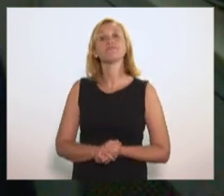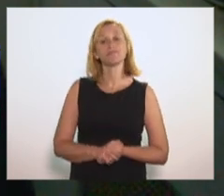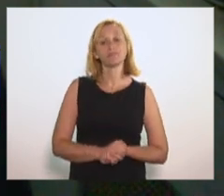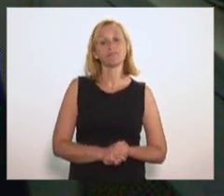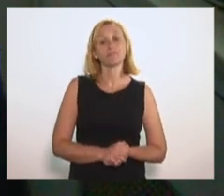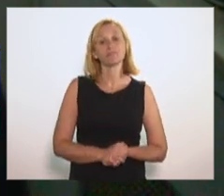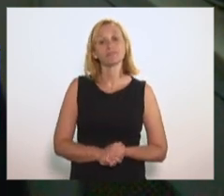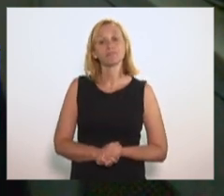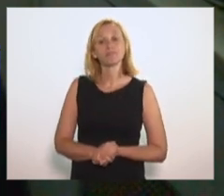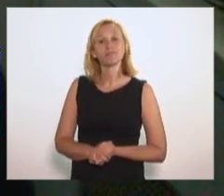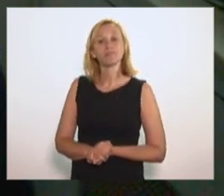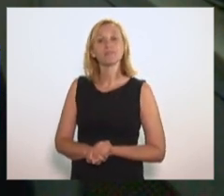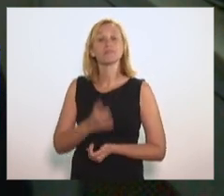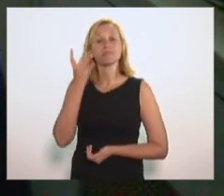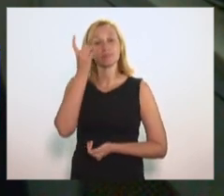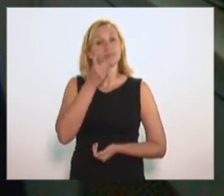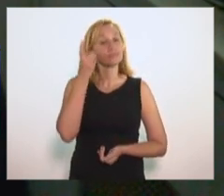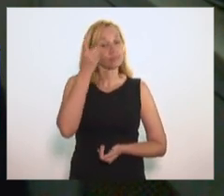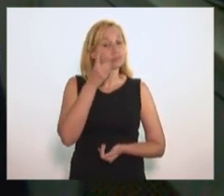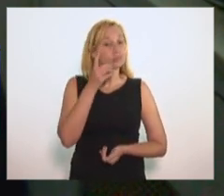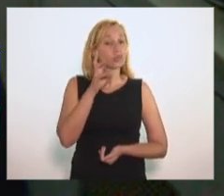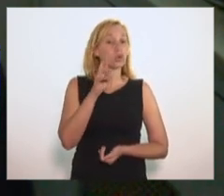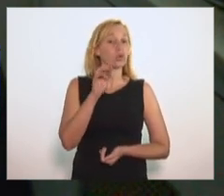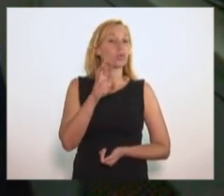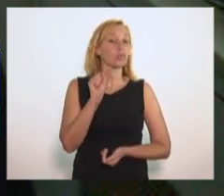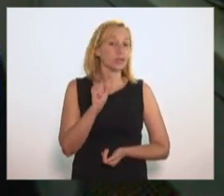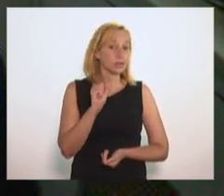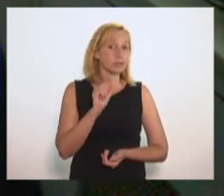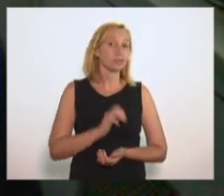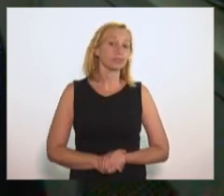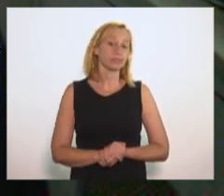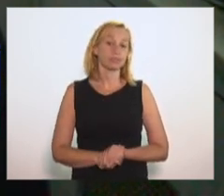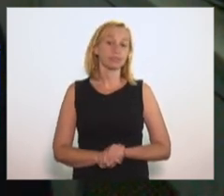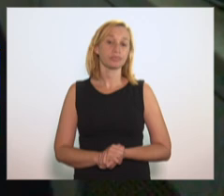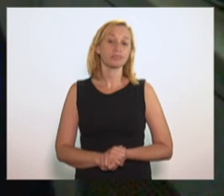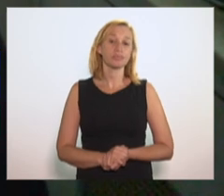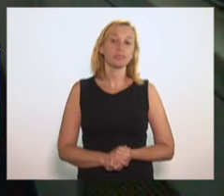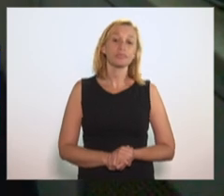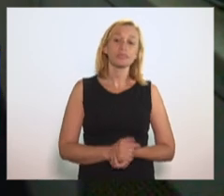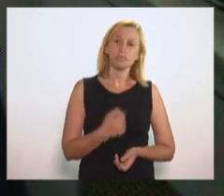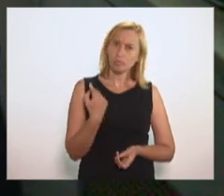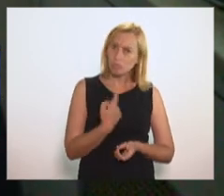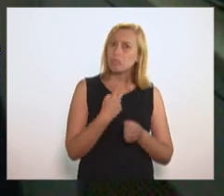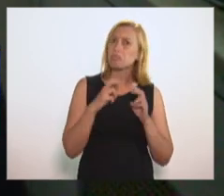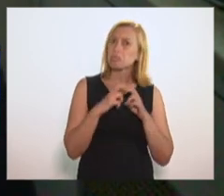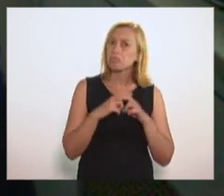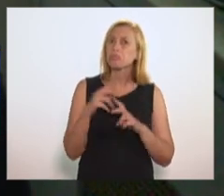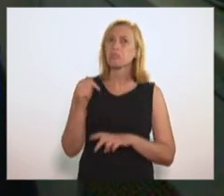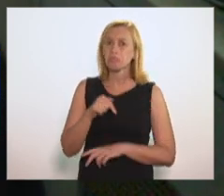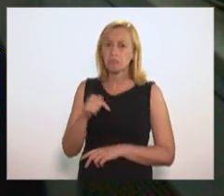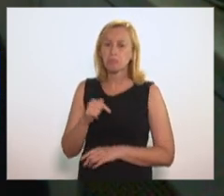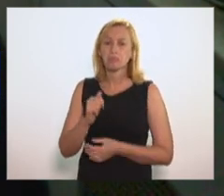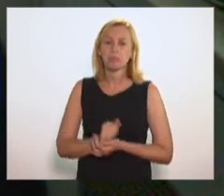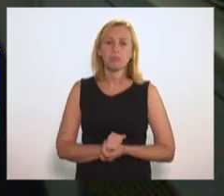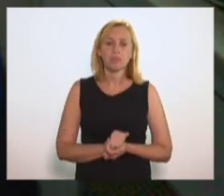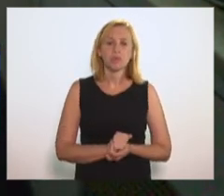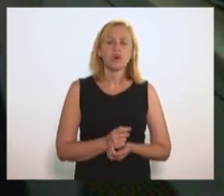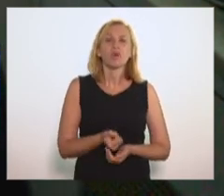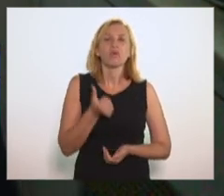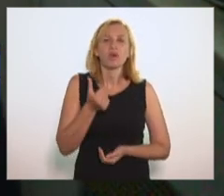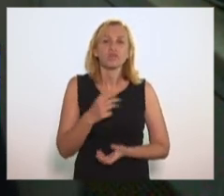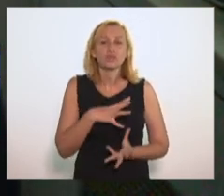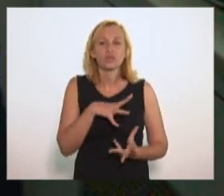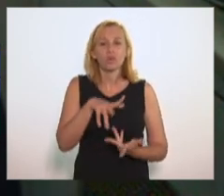aponto deputado Rubem que a gente briga aqui e quase o mundo cai